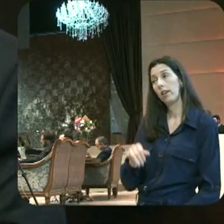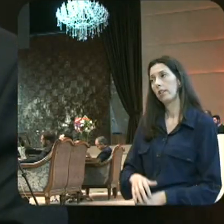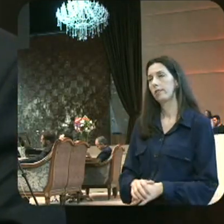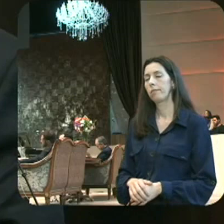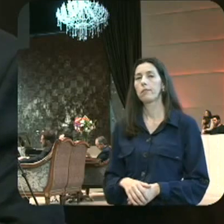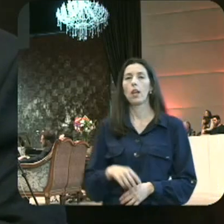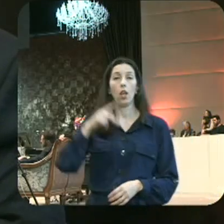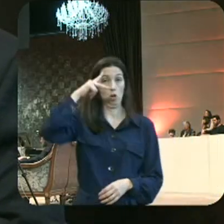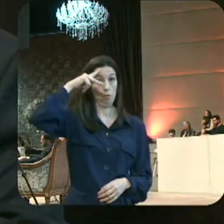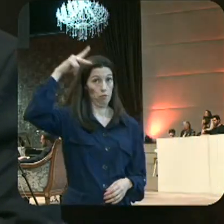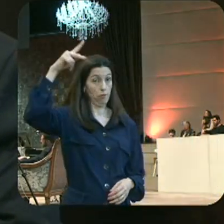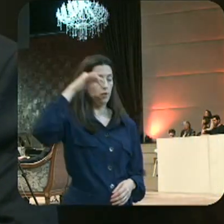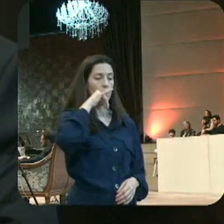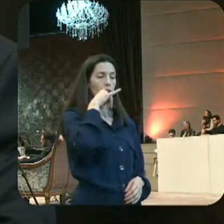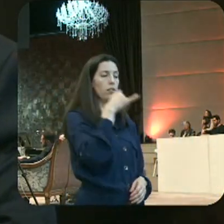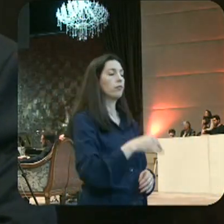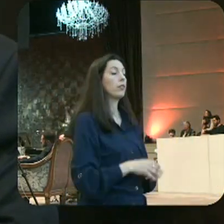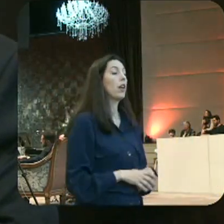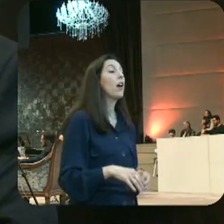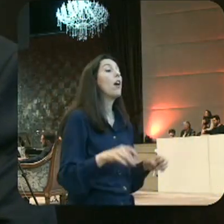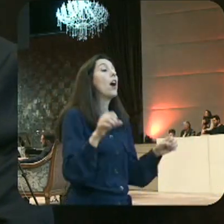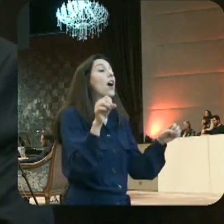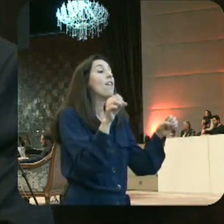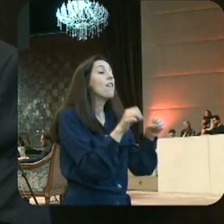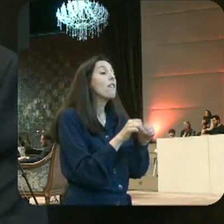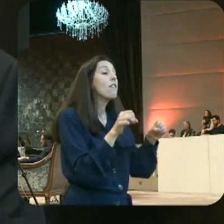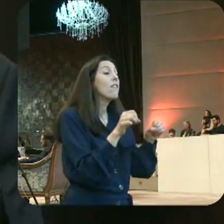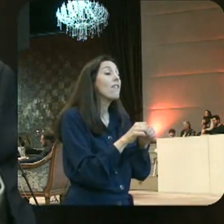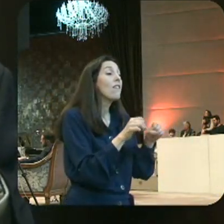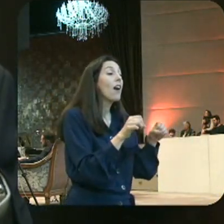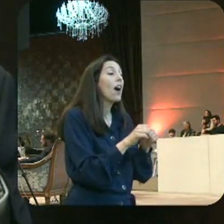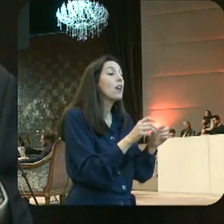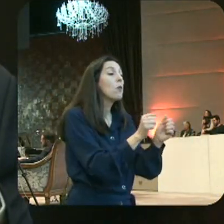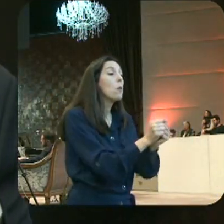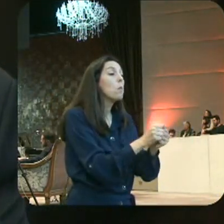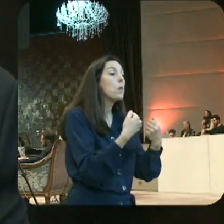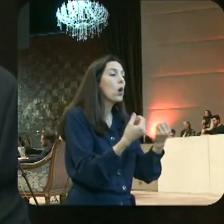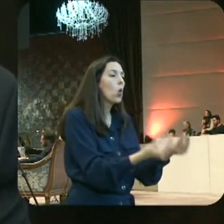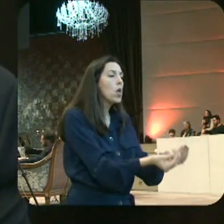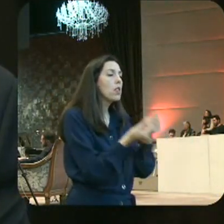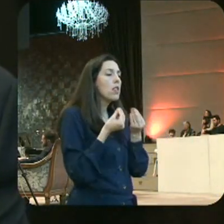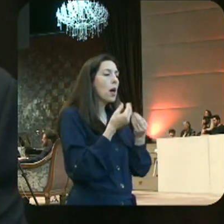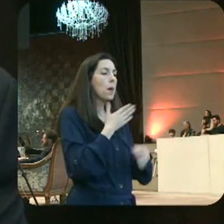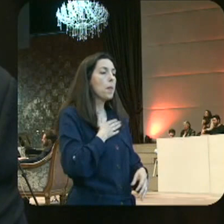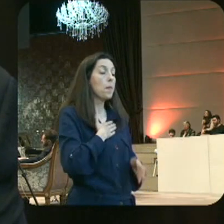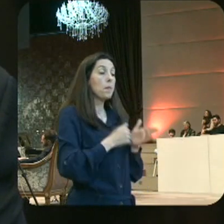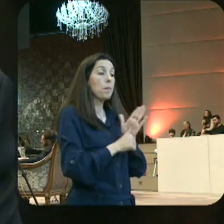assim para ela: faz o pãozinho e dá primeiro para mim,